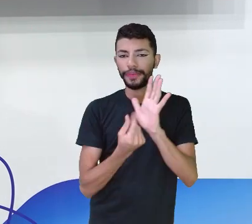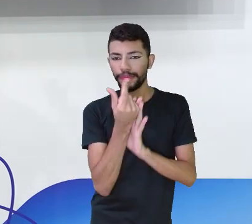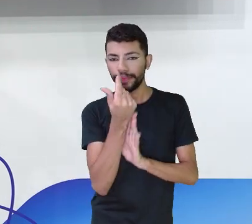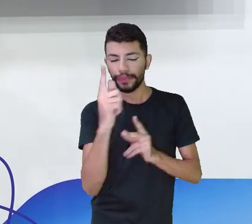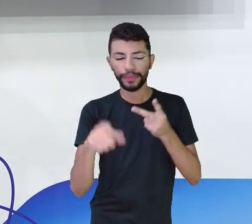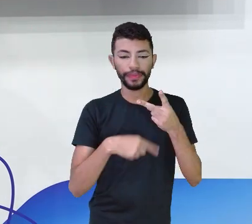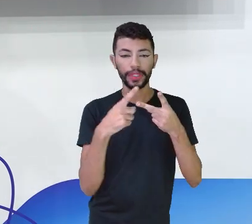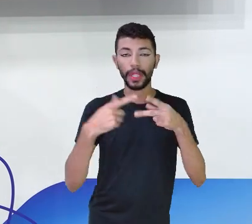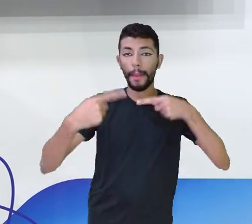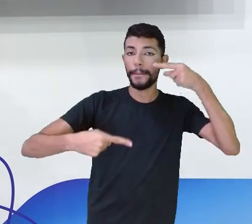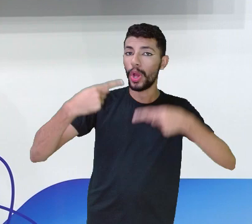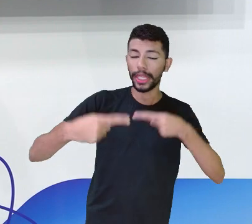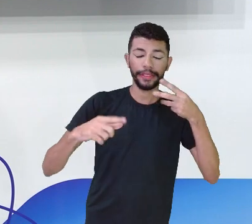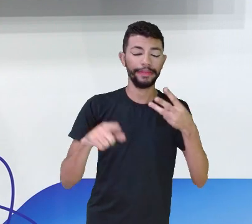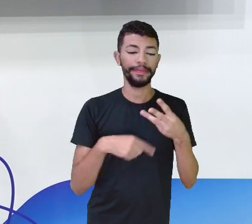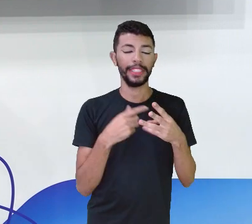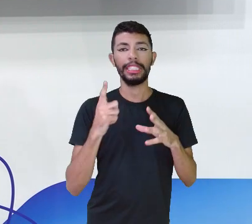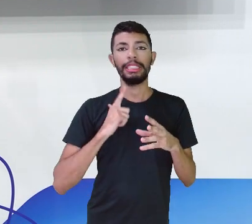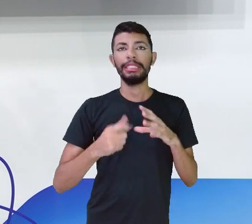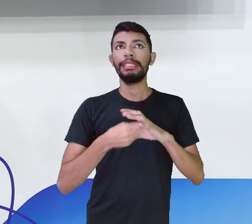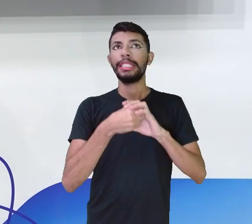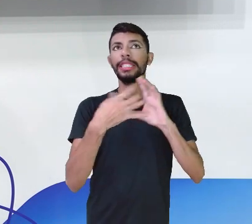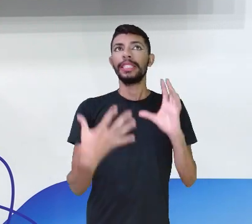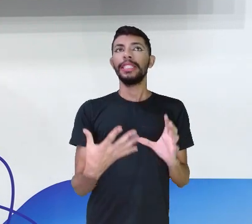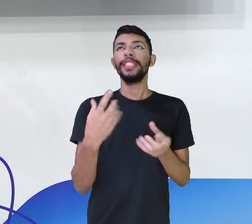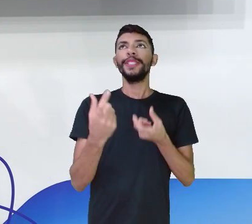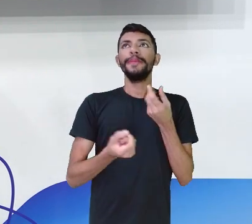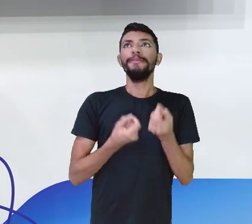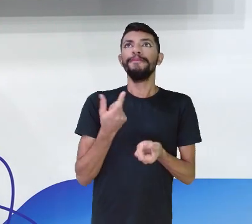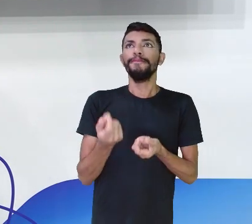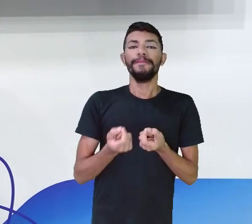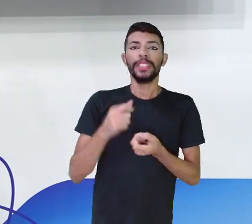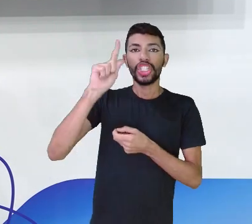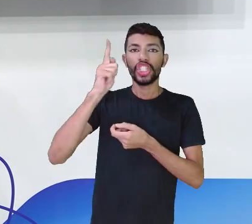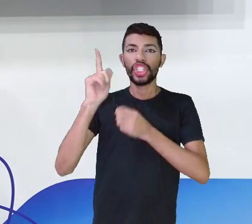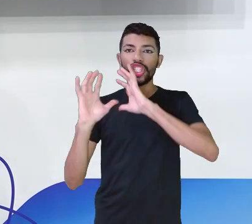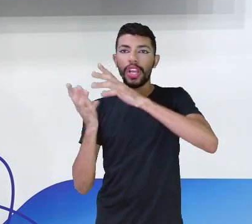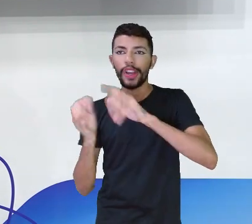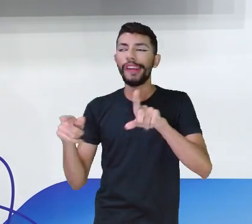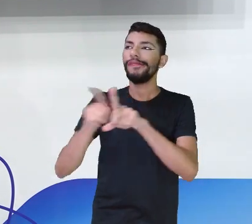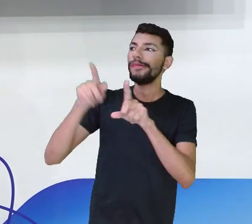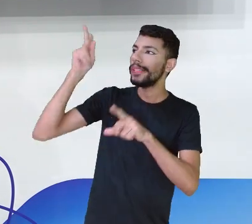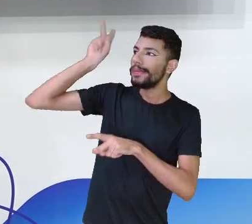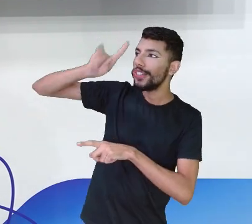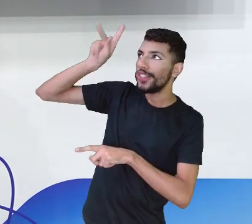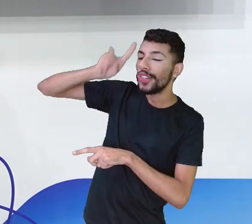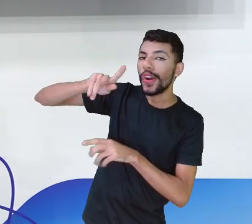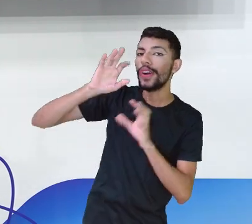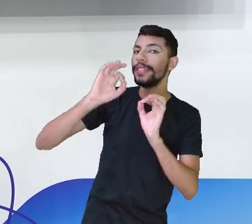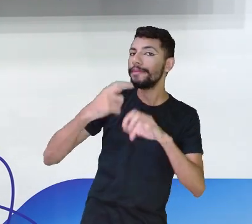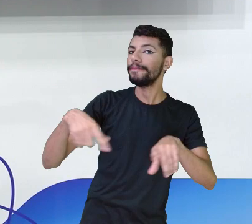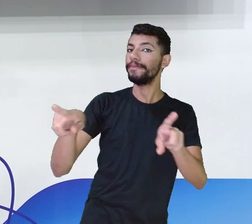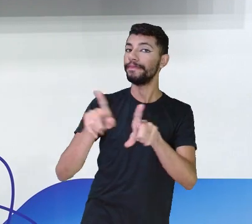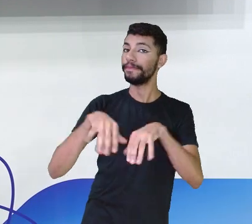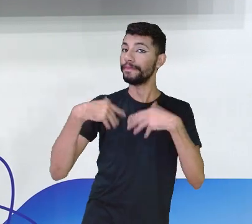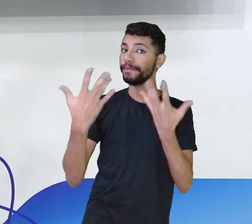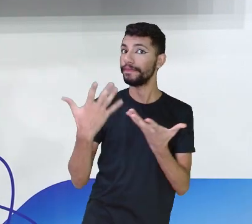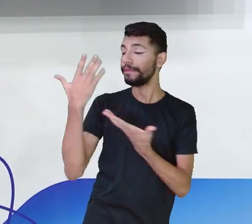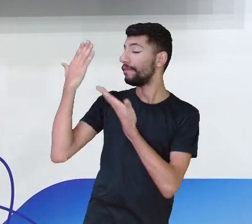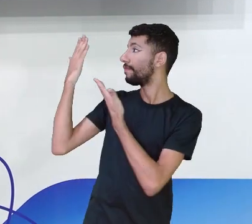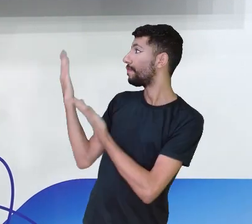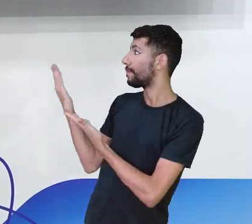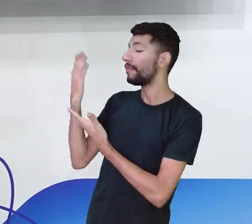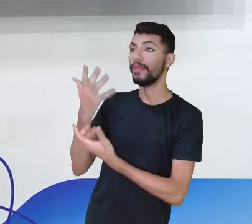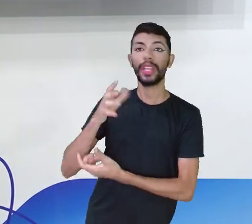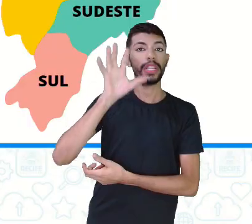econômicas, políticas, elas têm características geográficas e históricas também. Então, essa configuração